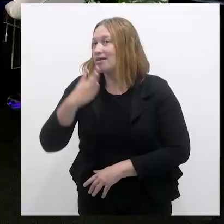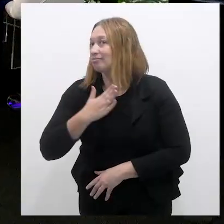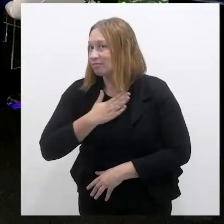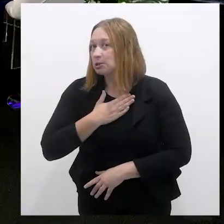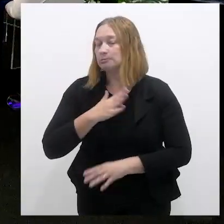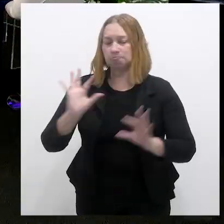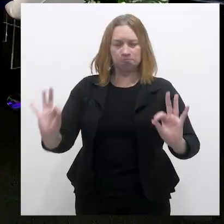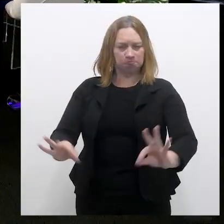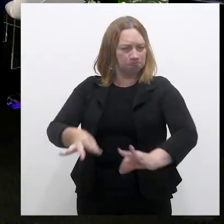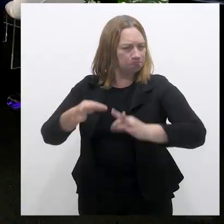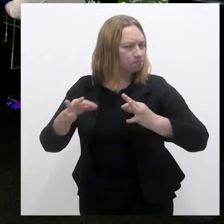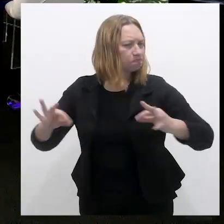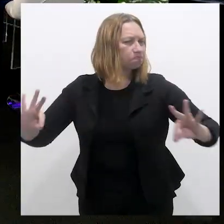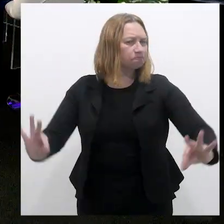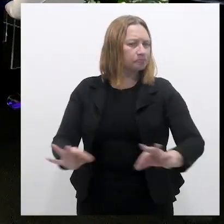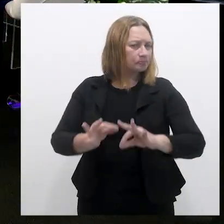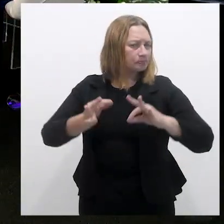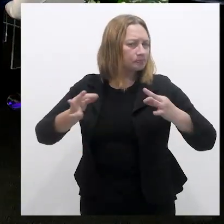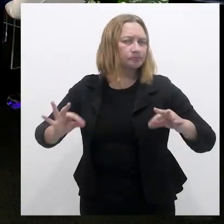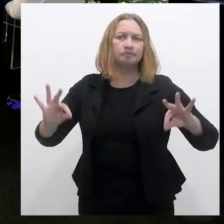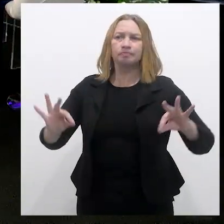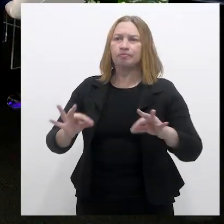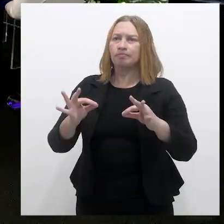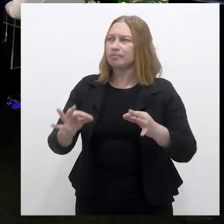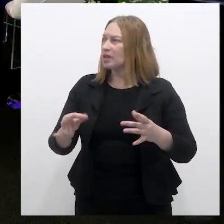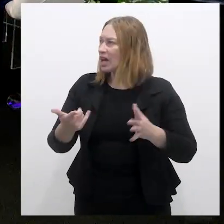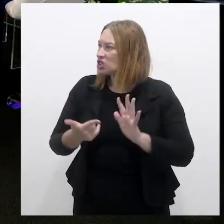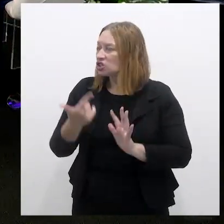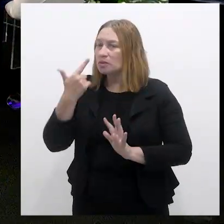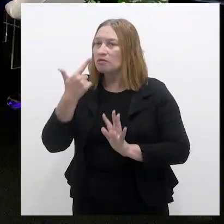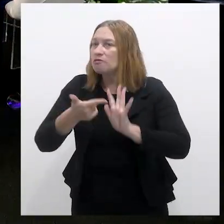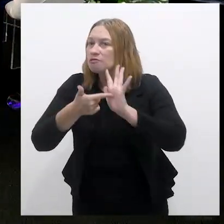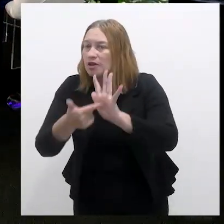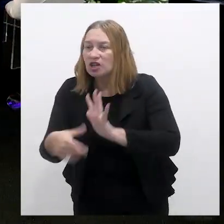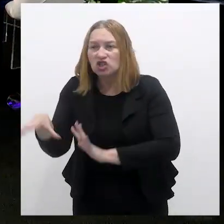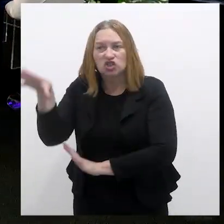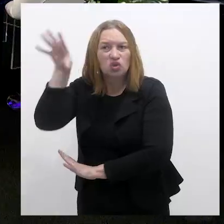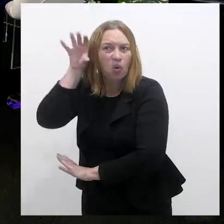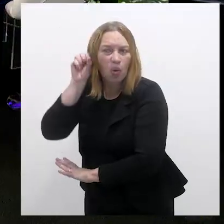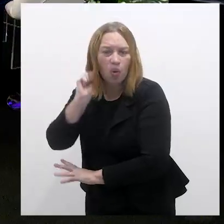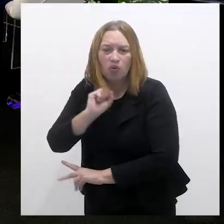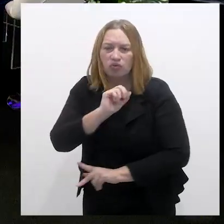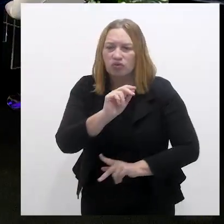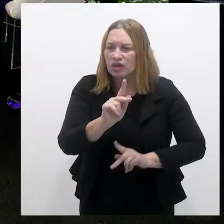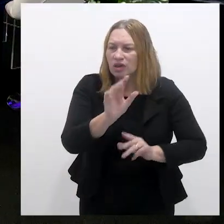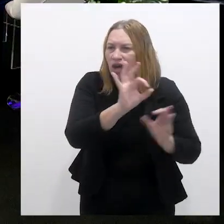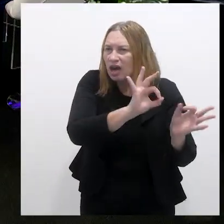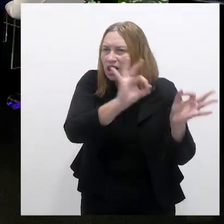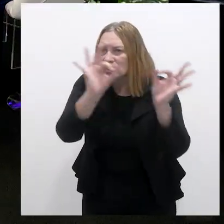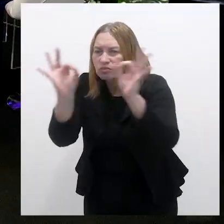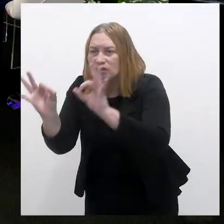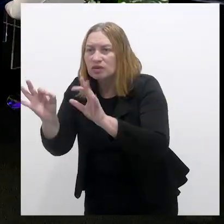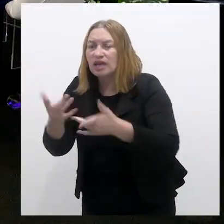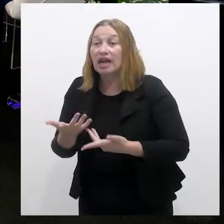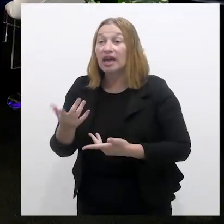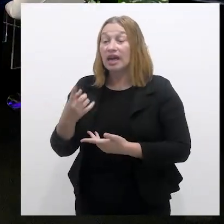ideia de orquestra. Ela vai mais por esse lado. A gente reflete, a gente ouve a sociedade. É muito importante, por exemplo, que um diretor